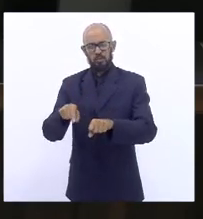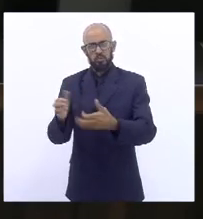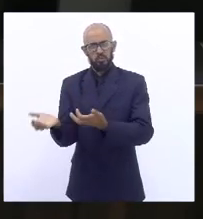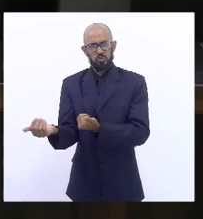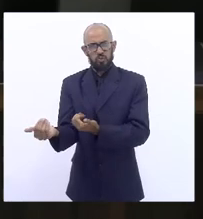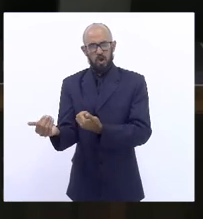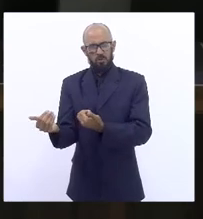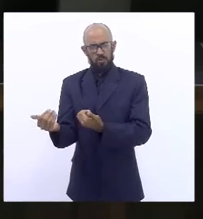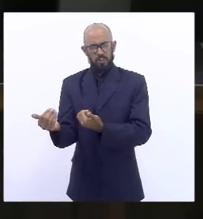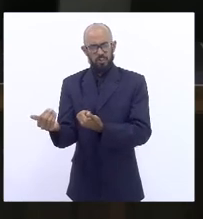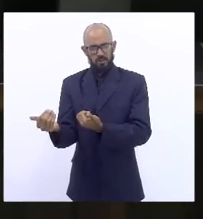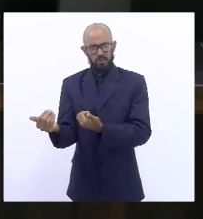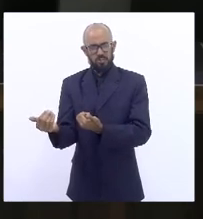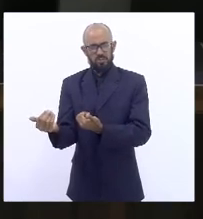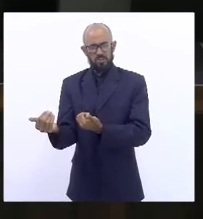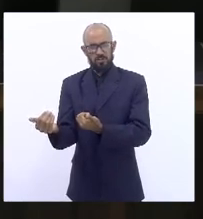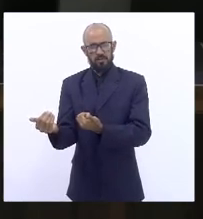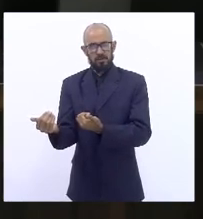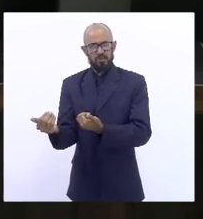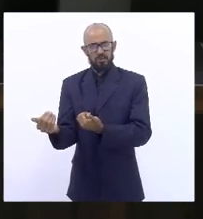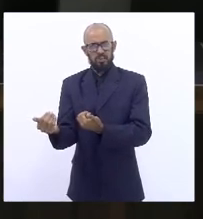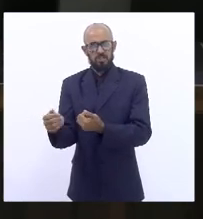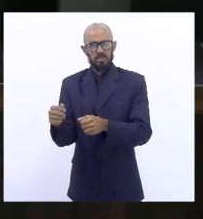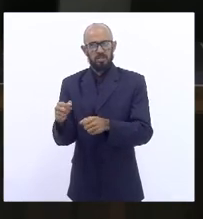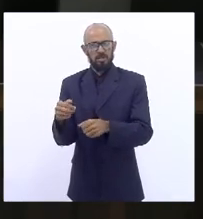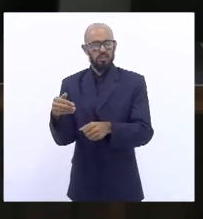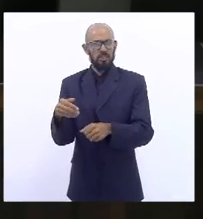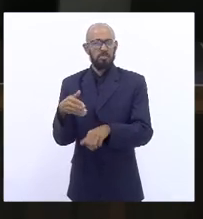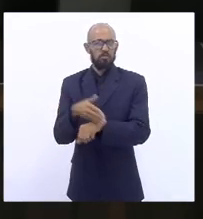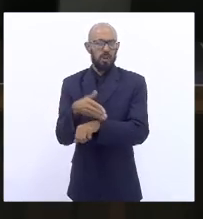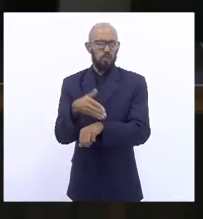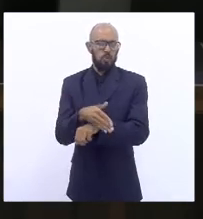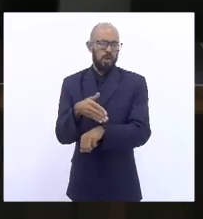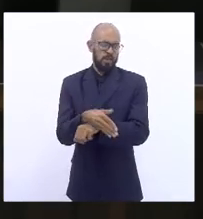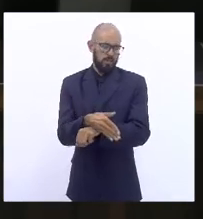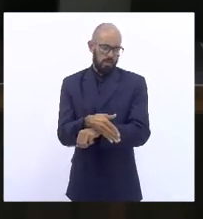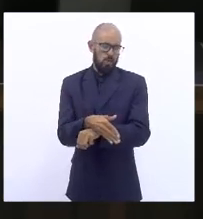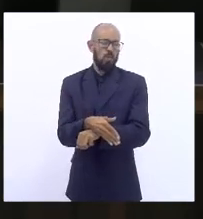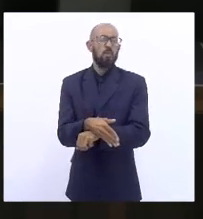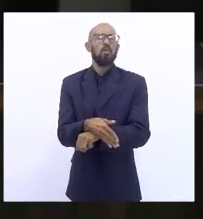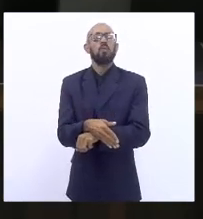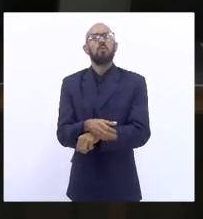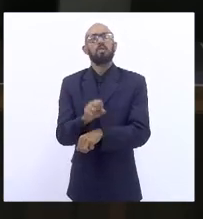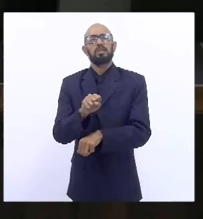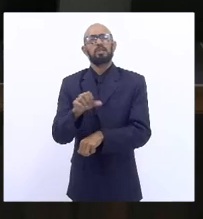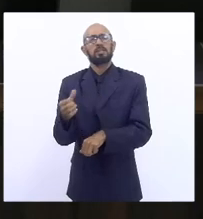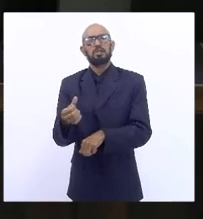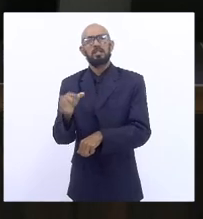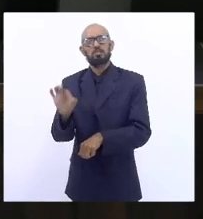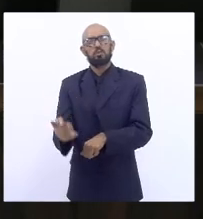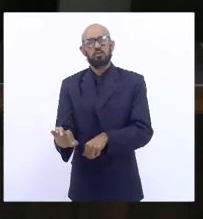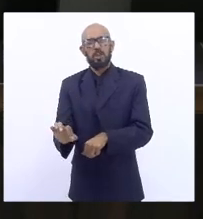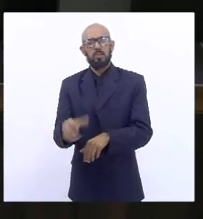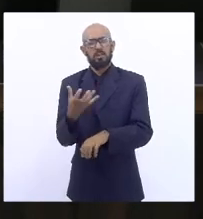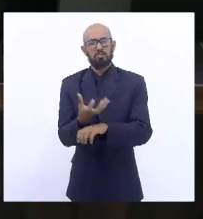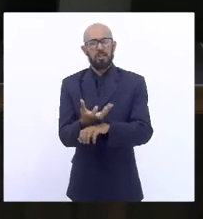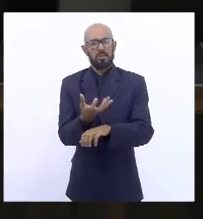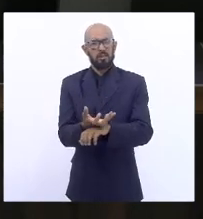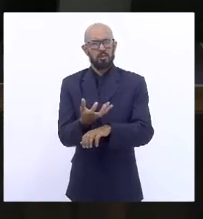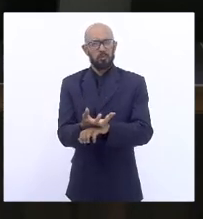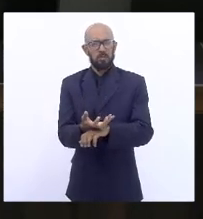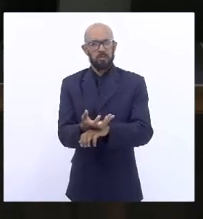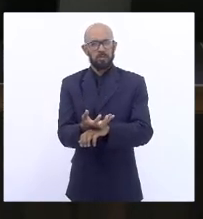quem povoa, em grande medida, as escolas públicas deste país. 86% das matrículas do ensino médio